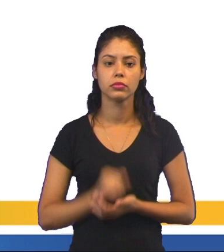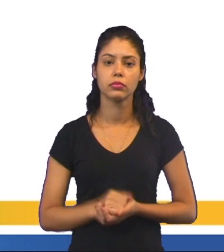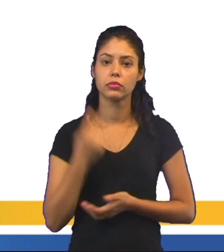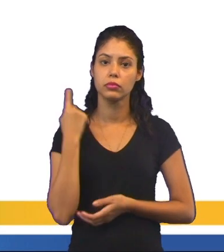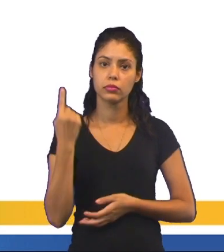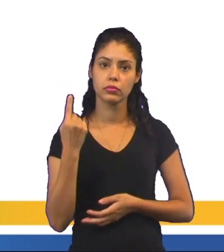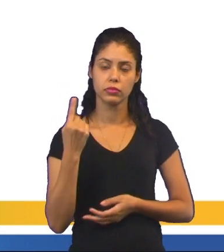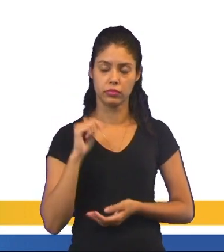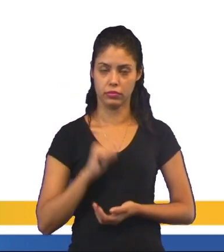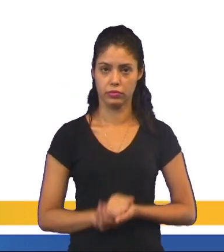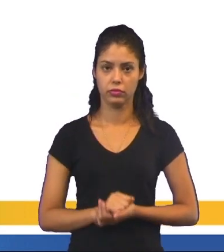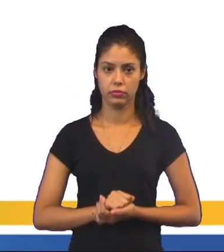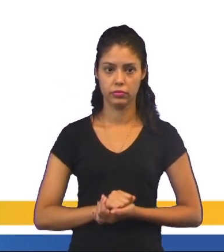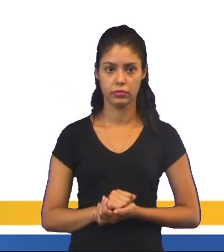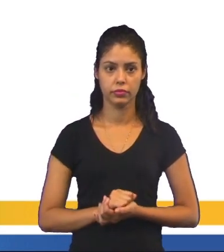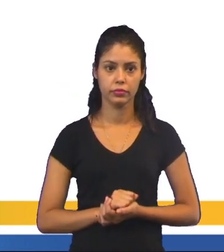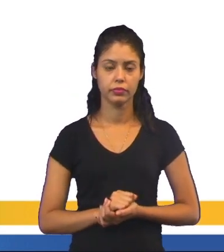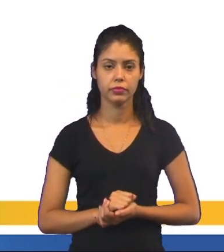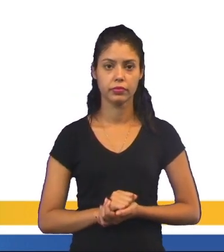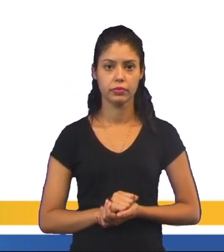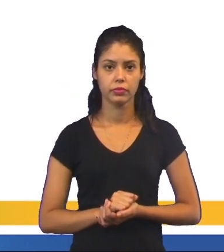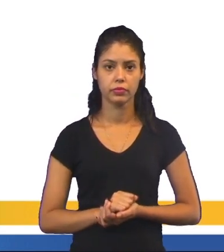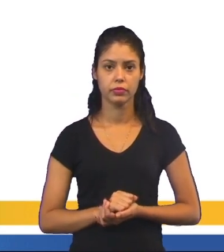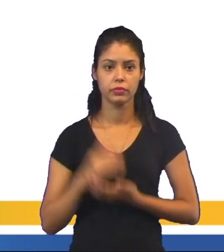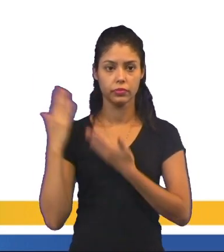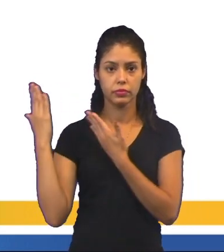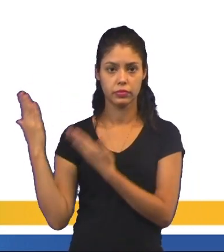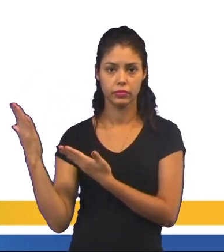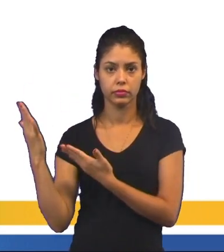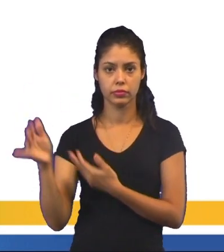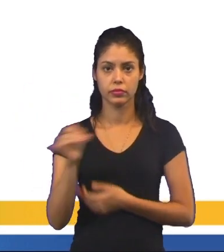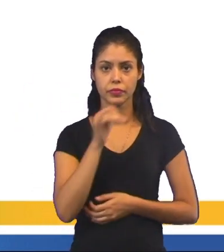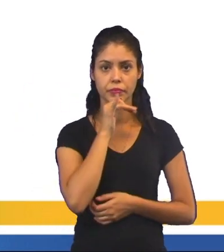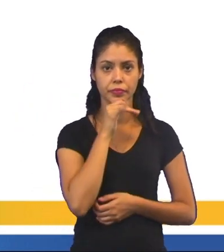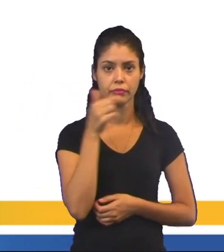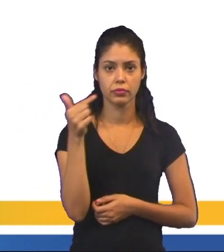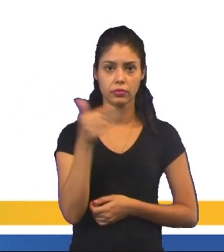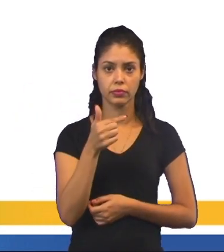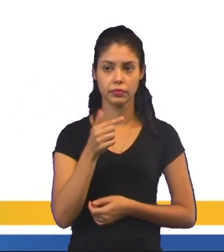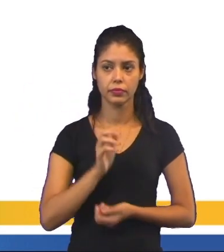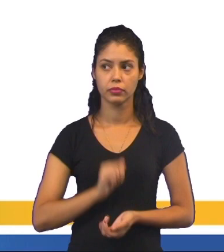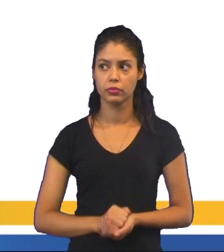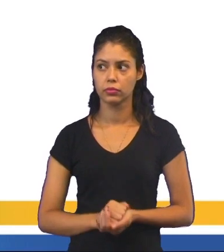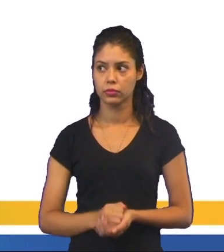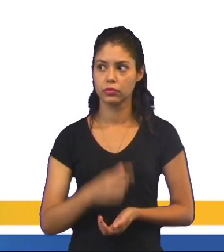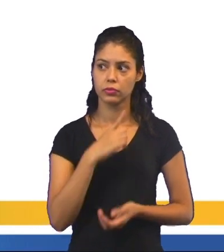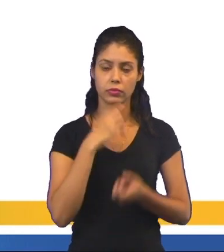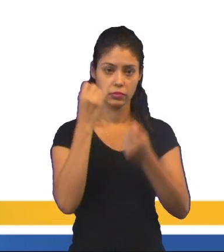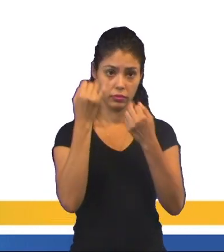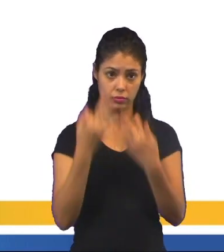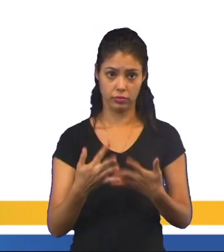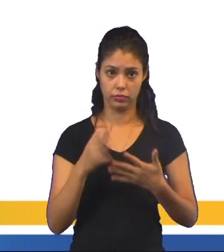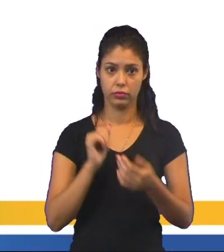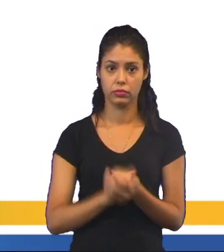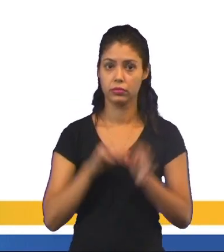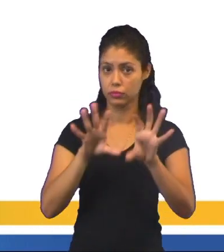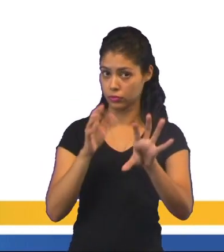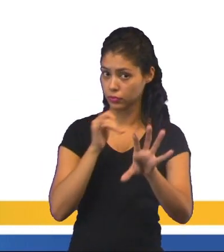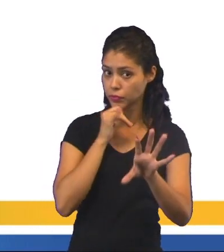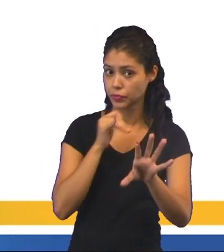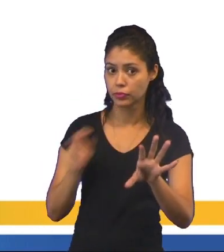= 1 bom então vejamos aí um próximo exemplo bem explicado